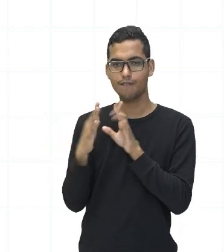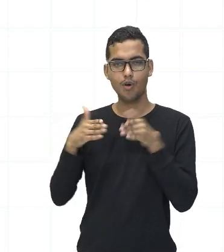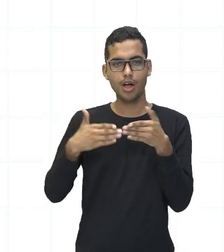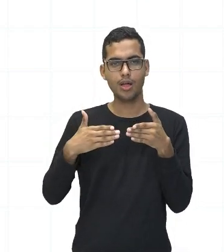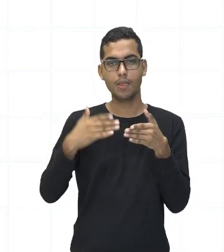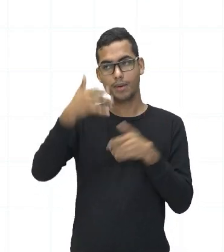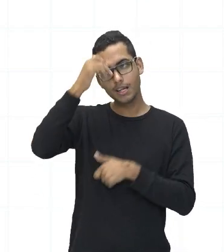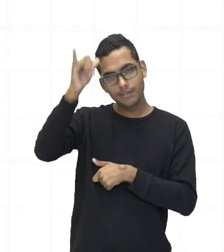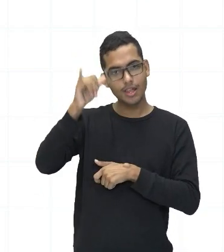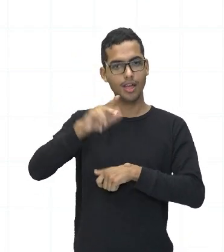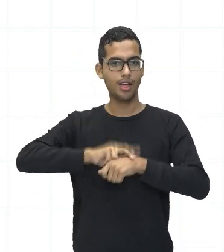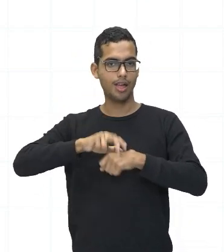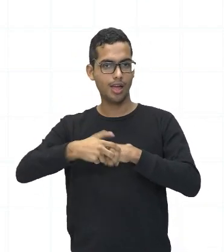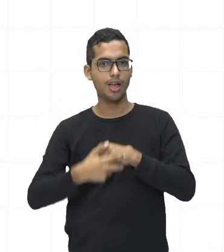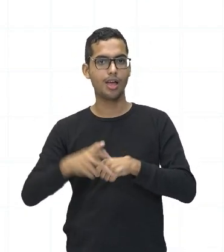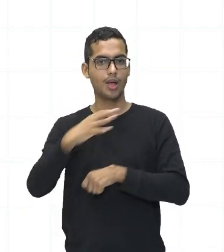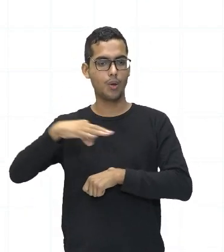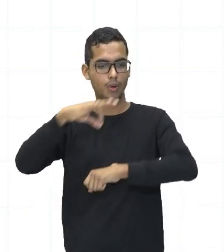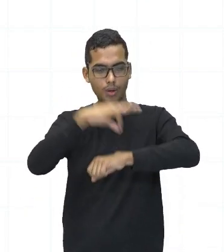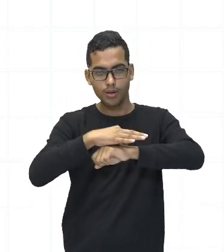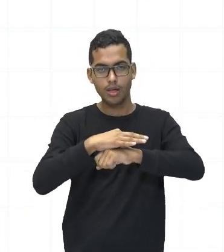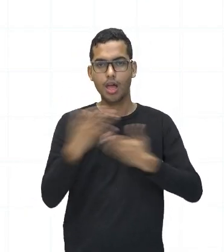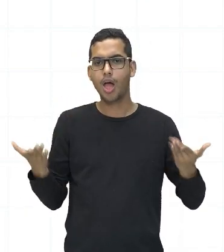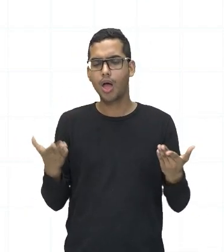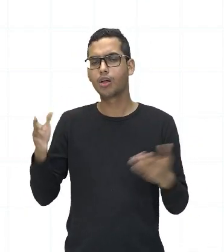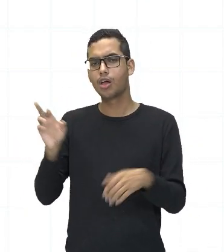recurso estratégico de